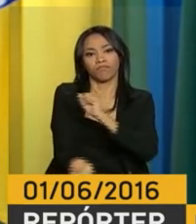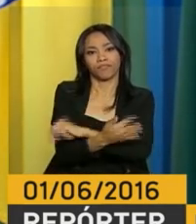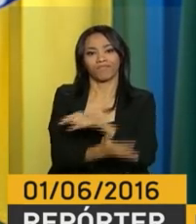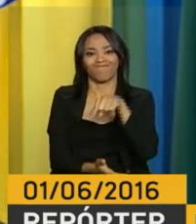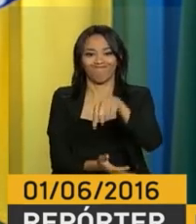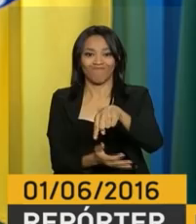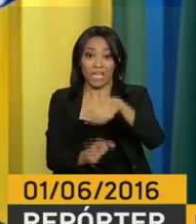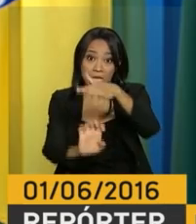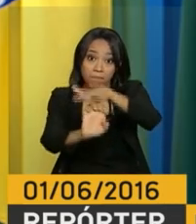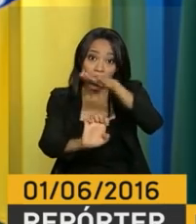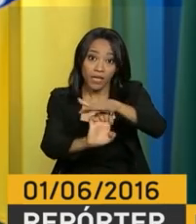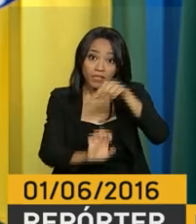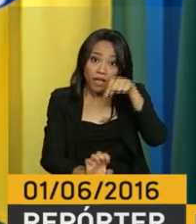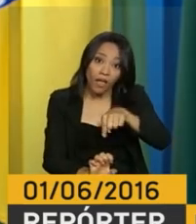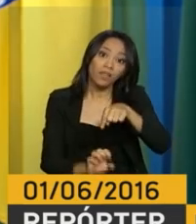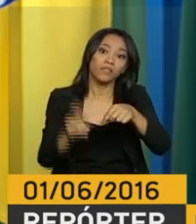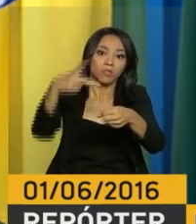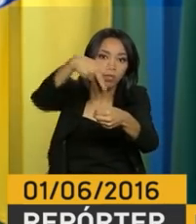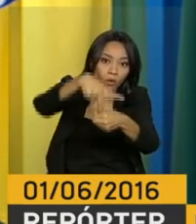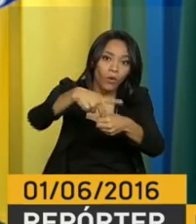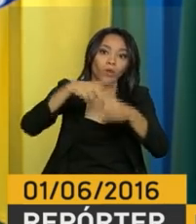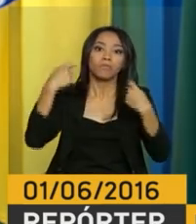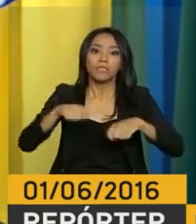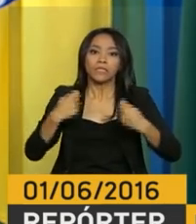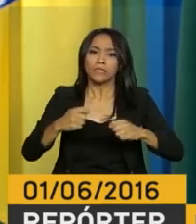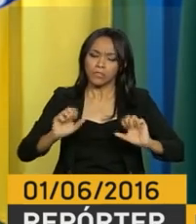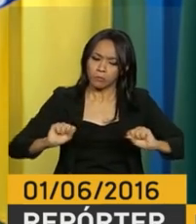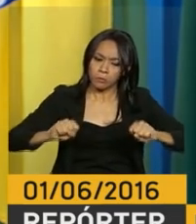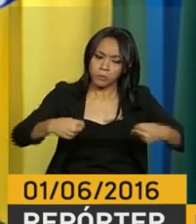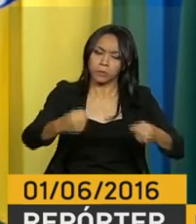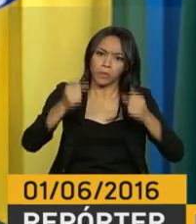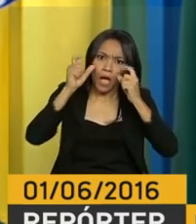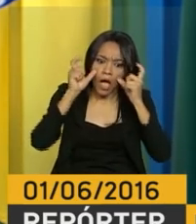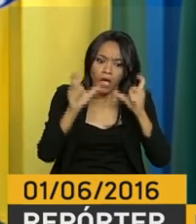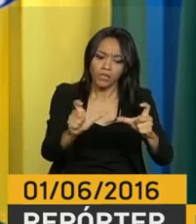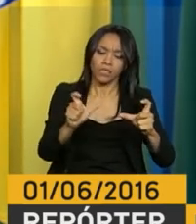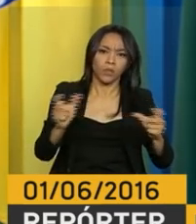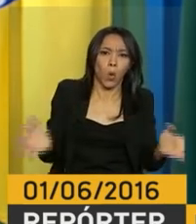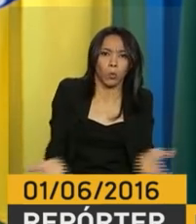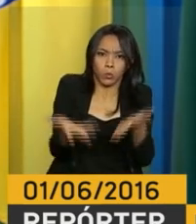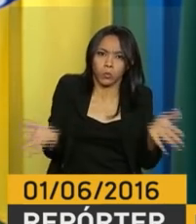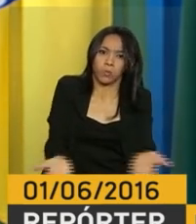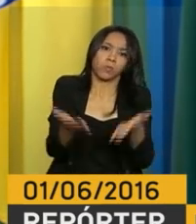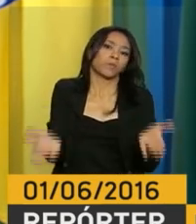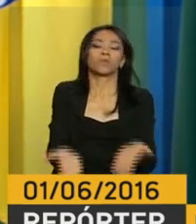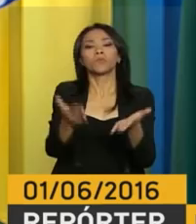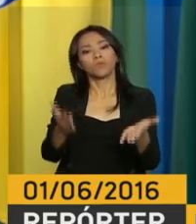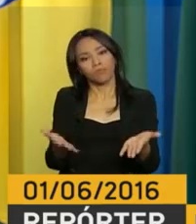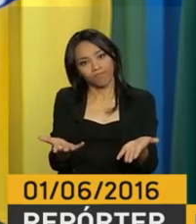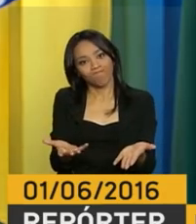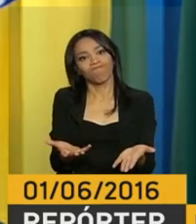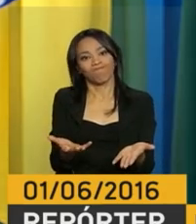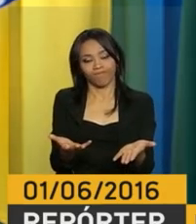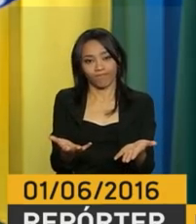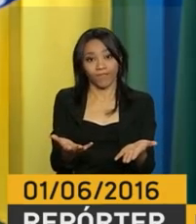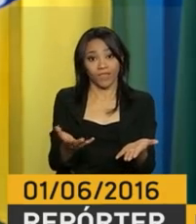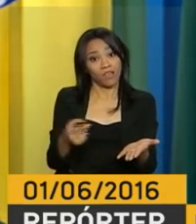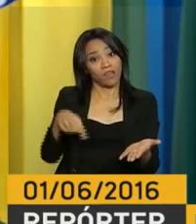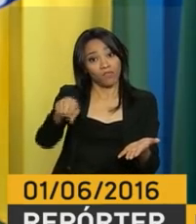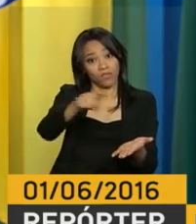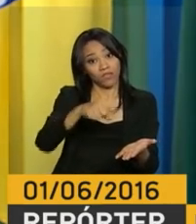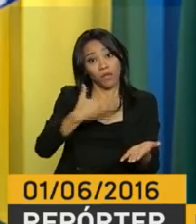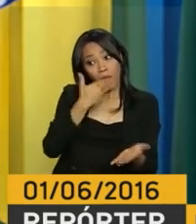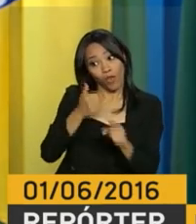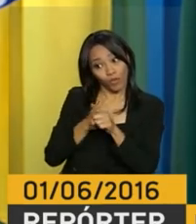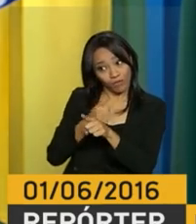cuidadas valorizadas e recuperadas para liderar essa empreitada melhor do que acho que ninguém melhor do que você